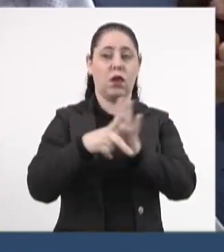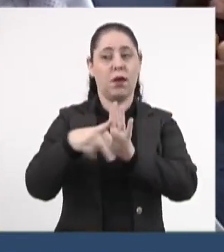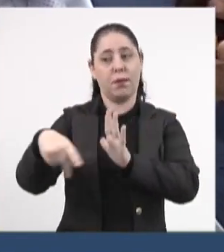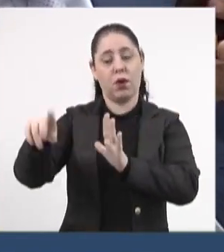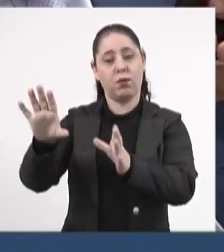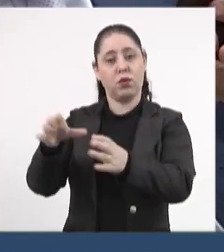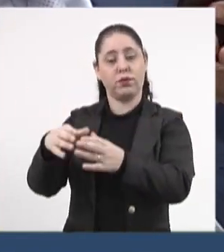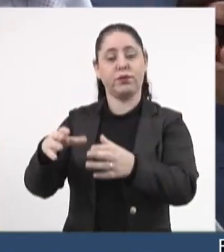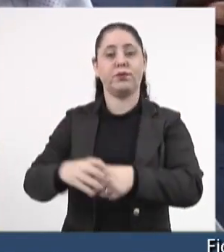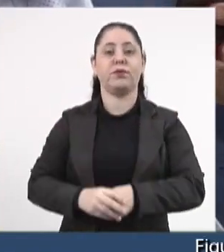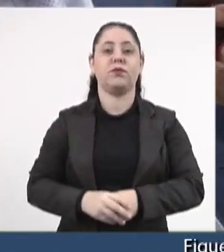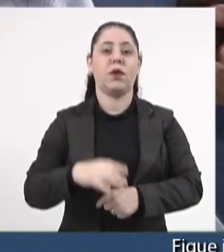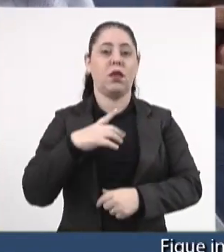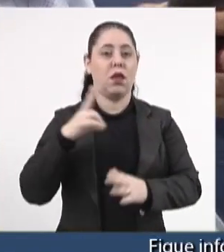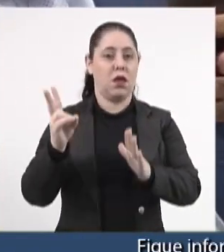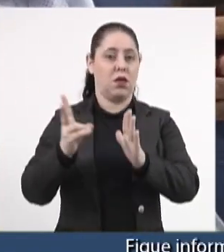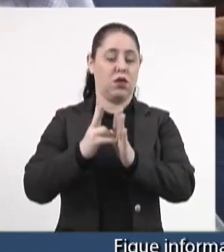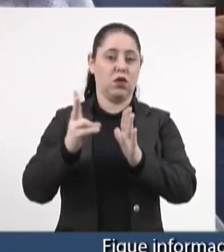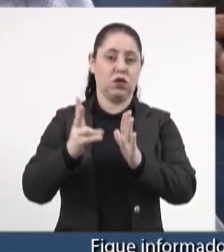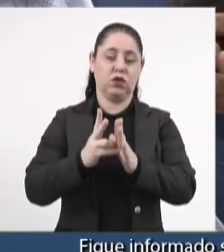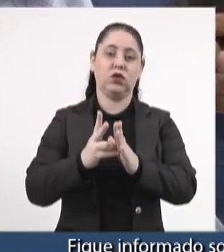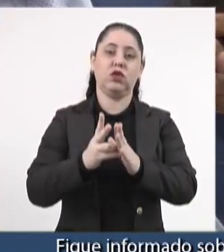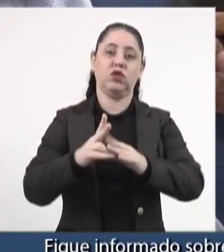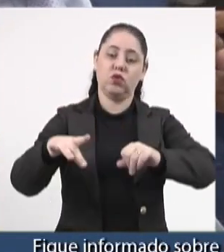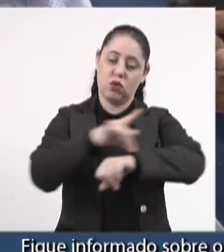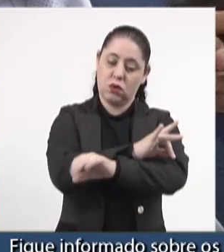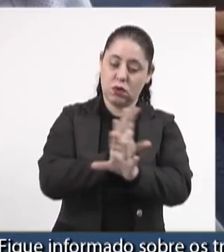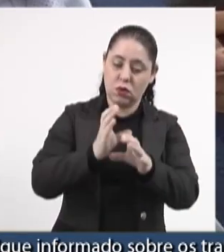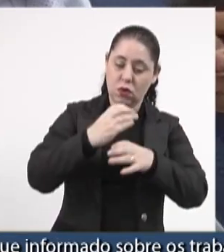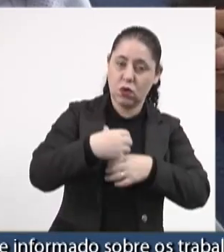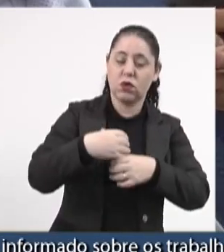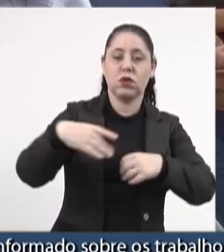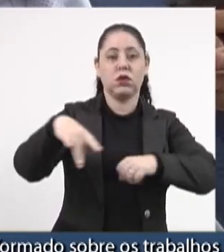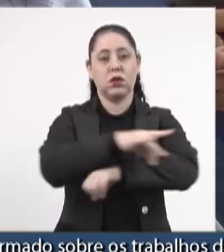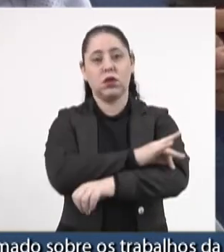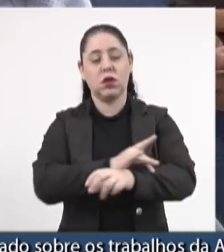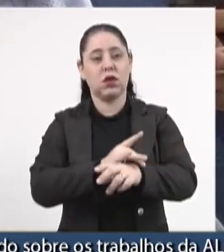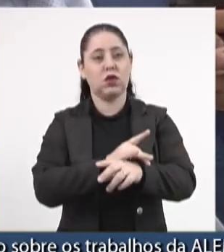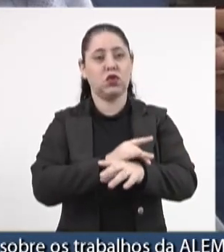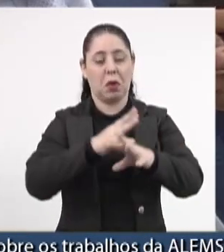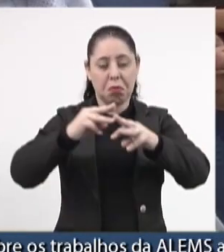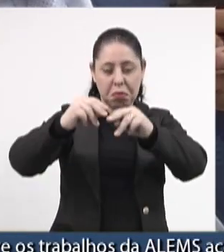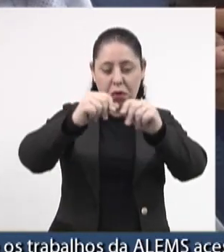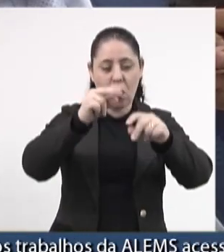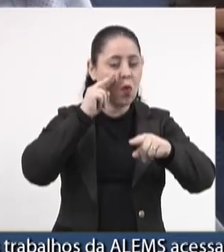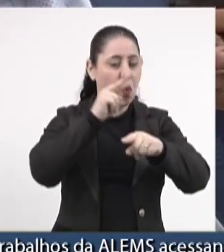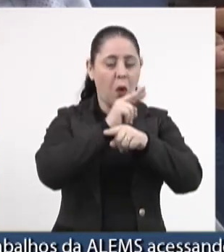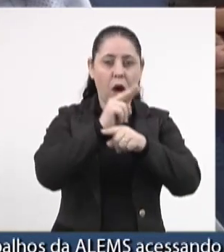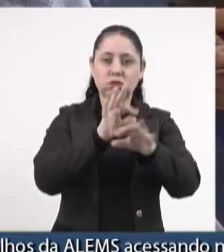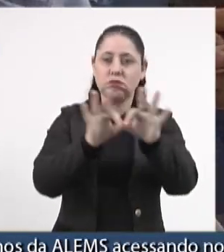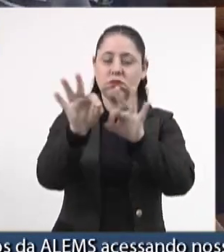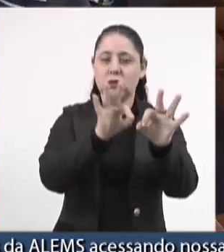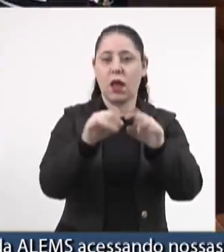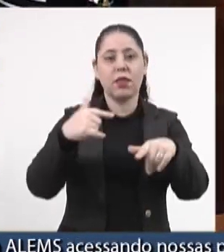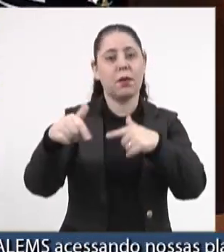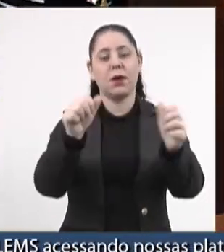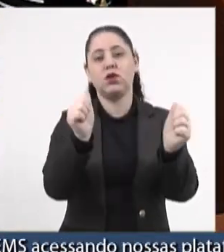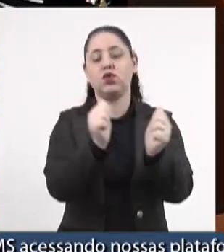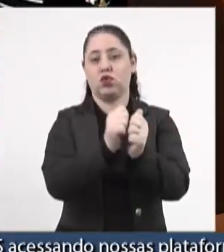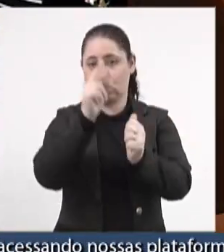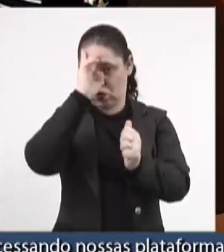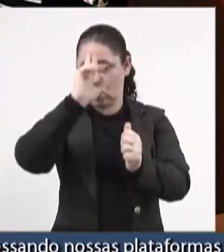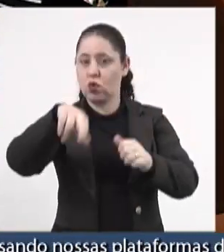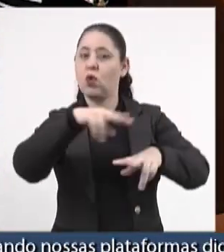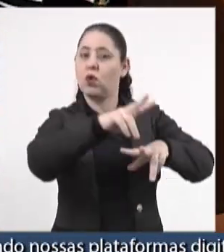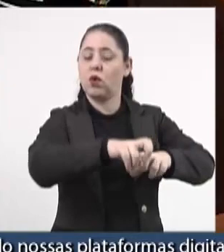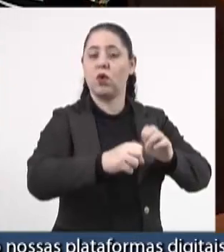privada. Tem índio mecânico, índio engenheiro, índio agrônomo, tudo trabalhando com os produtores rurais. Isso